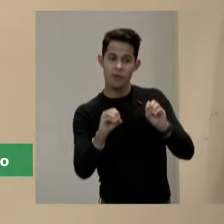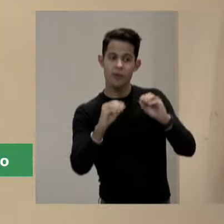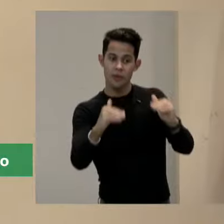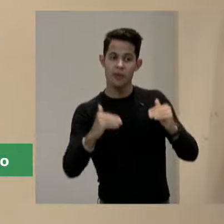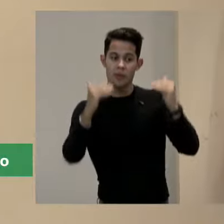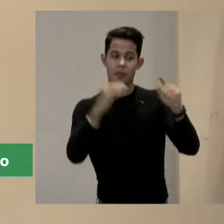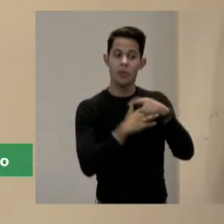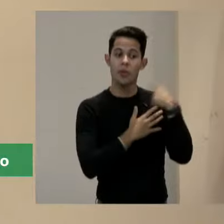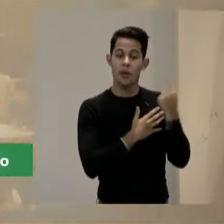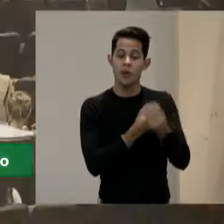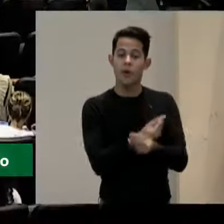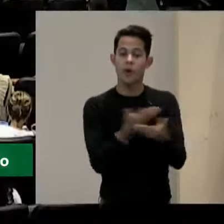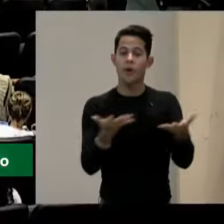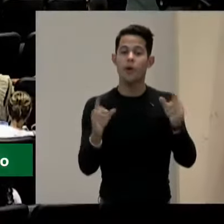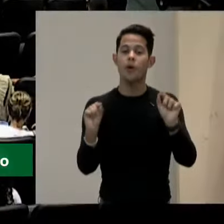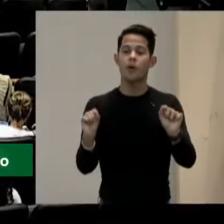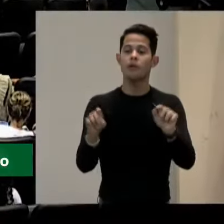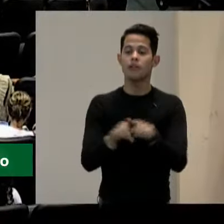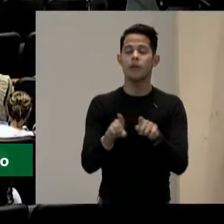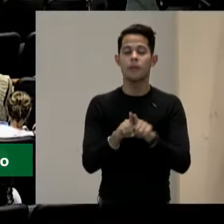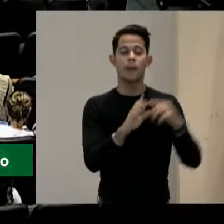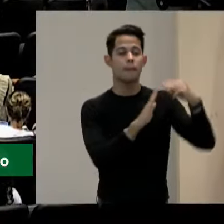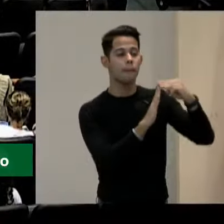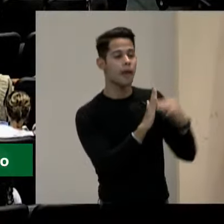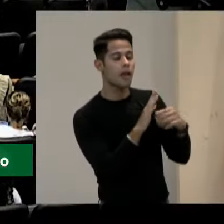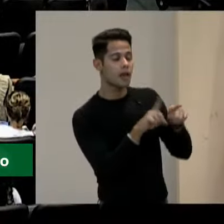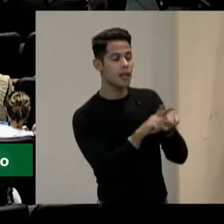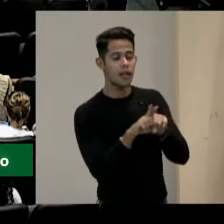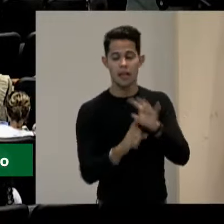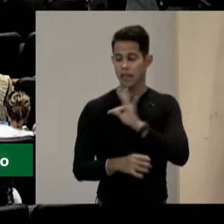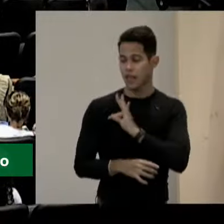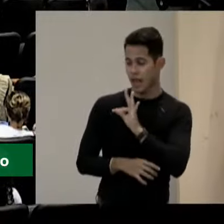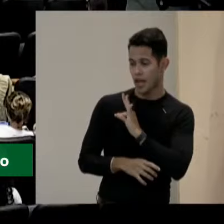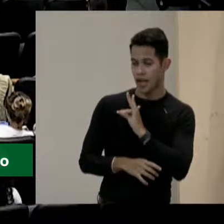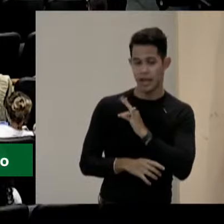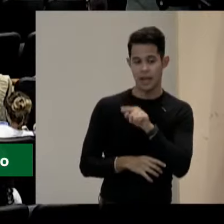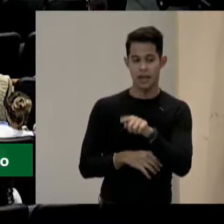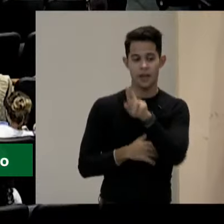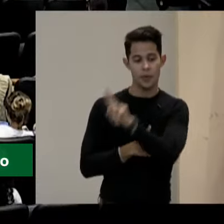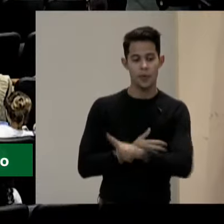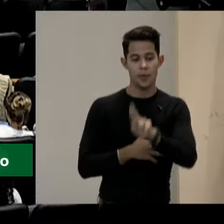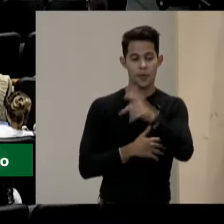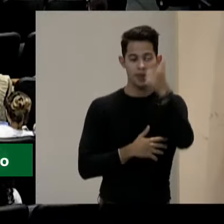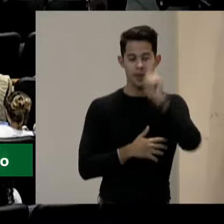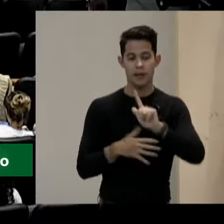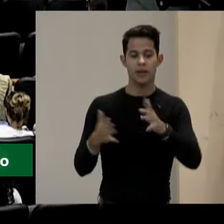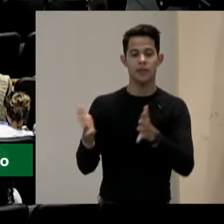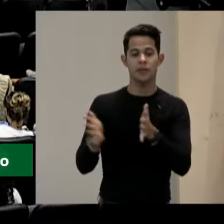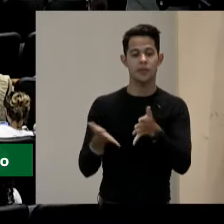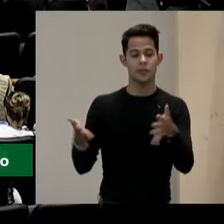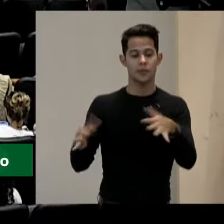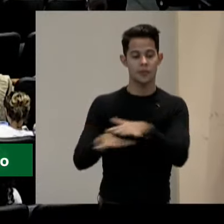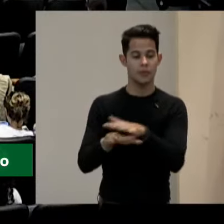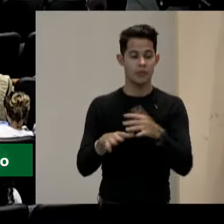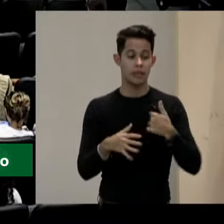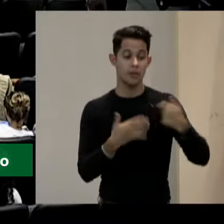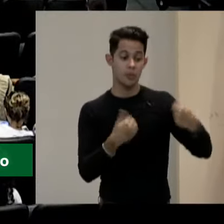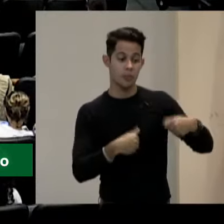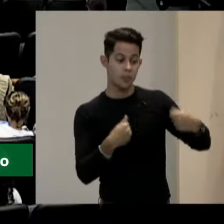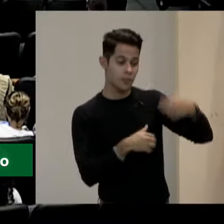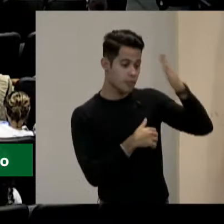oferecer? Qual que é o método? Qual que é a técnica que eles utilizam para eu poder utilizar aqui na minha? Eu preciso saber